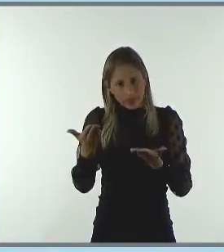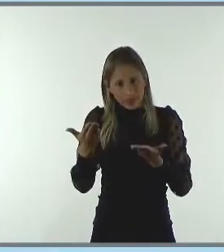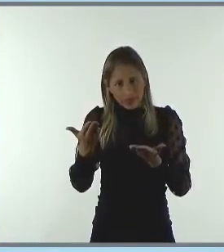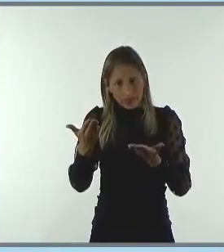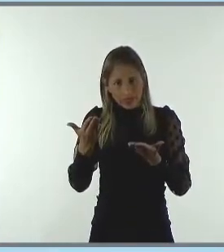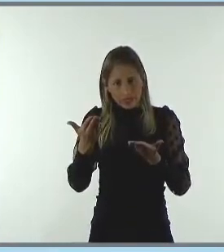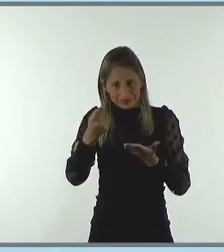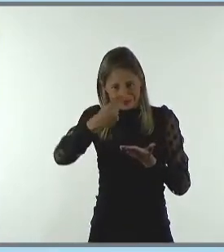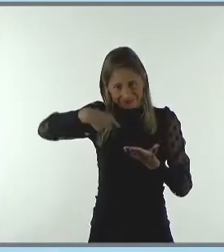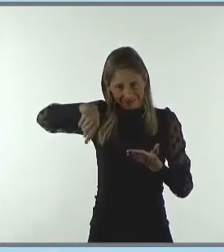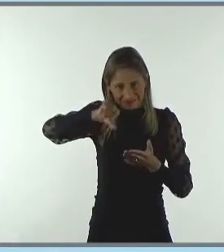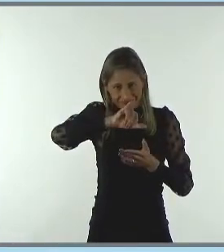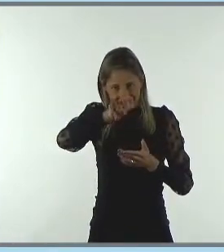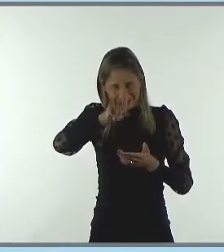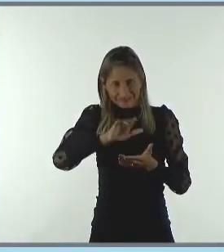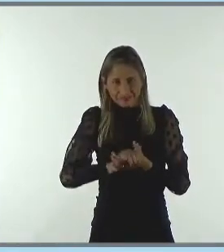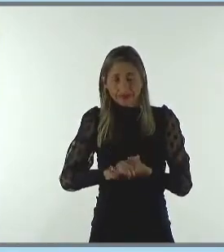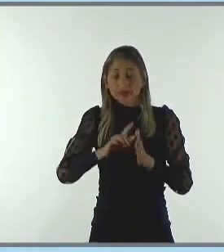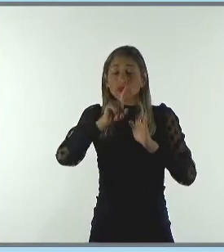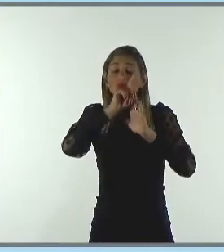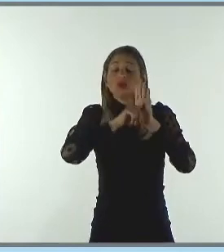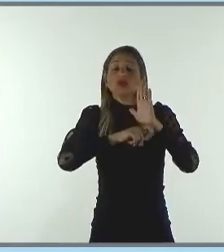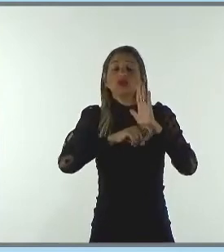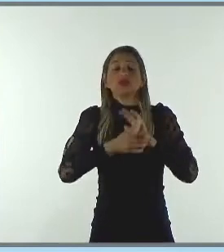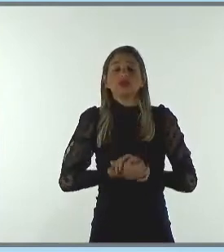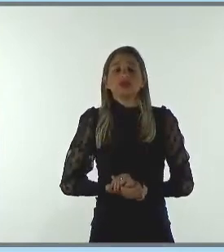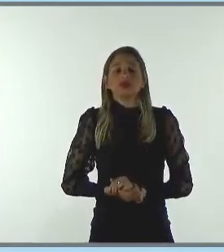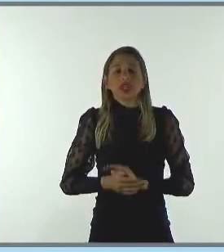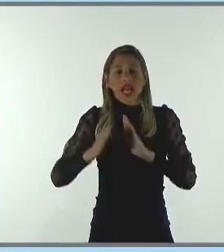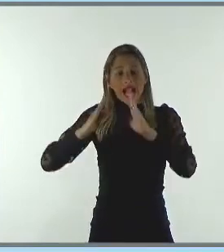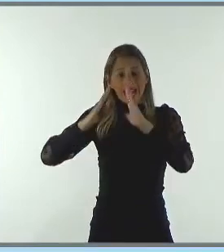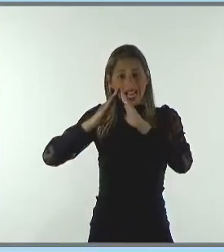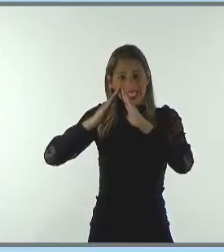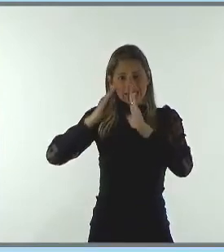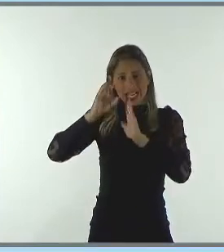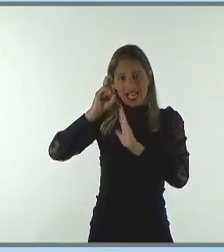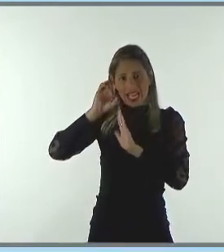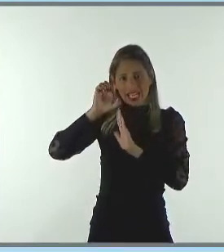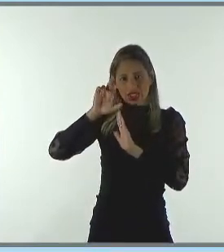de todos vocês. E o texto se chama A Casa Editorial.